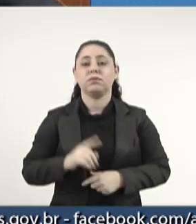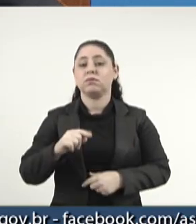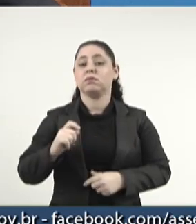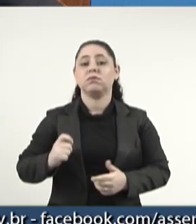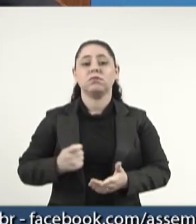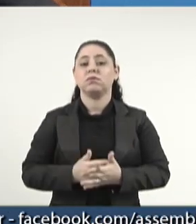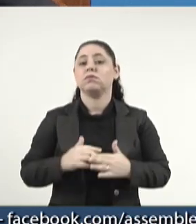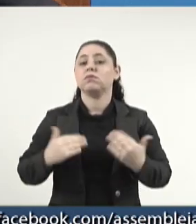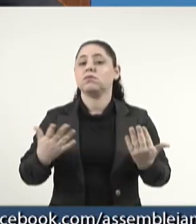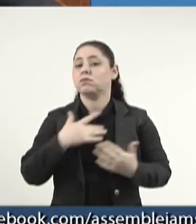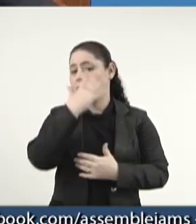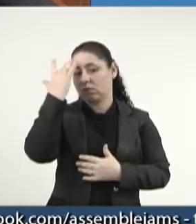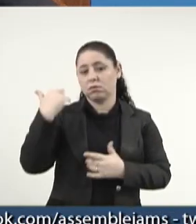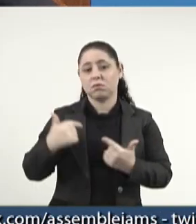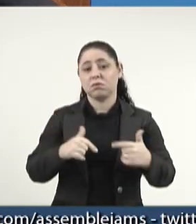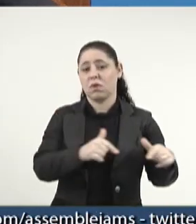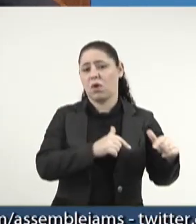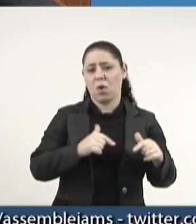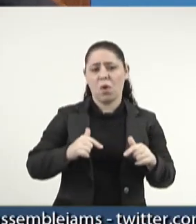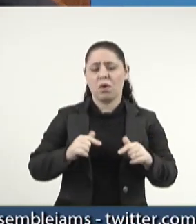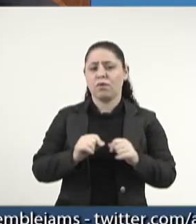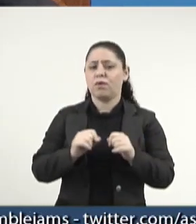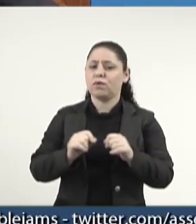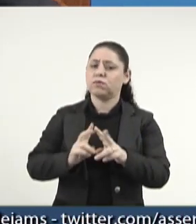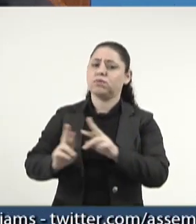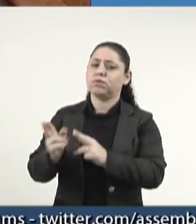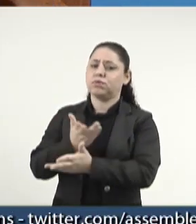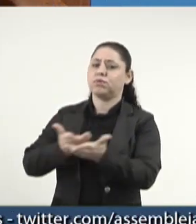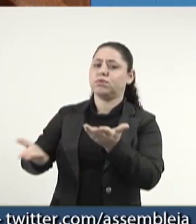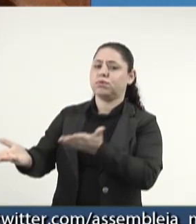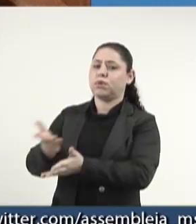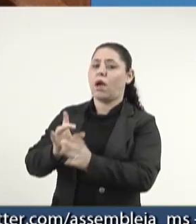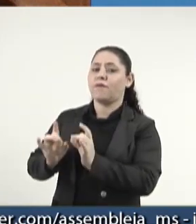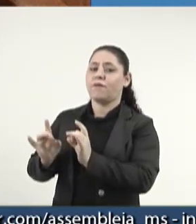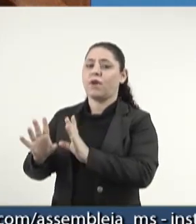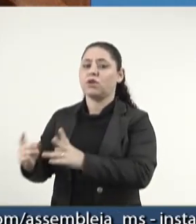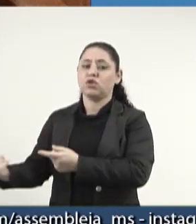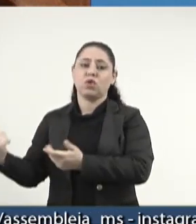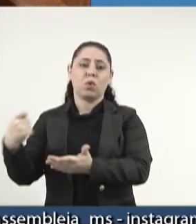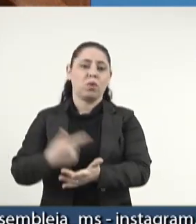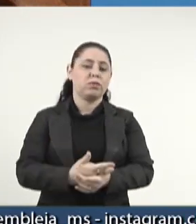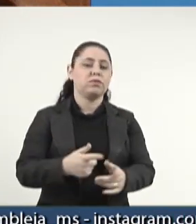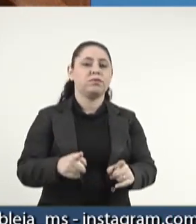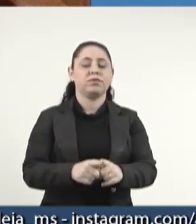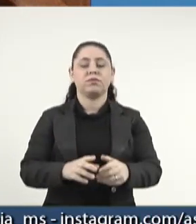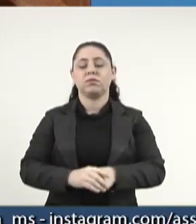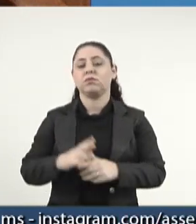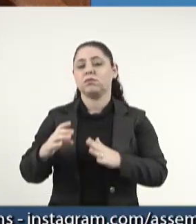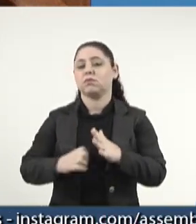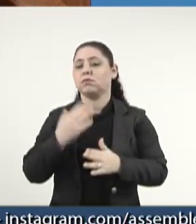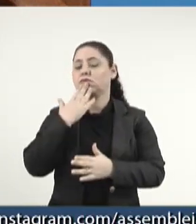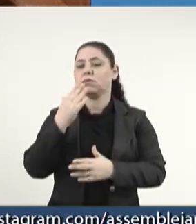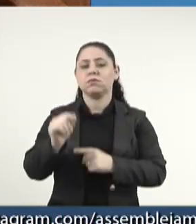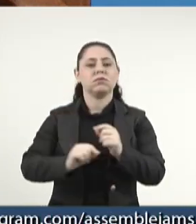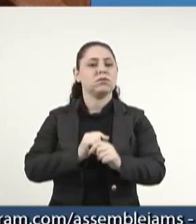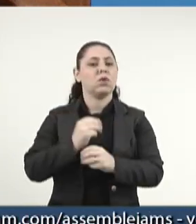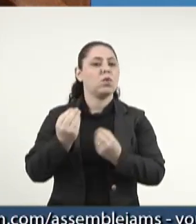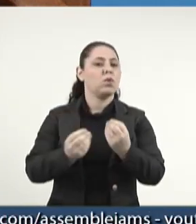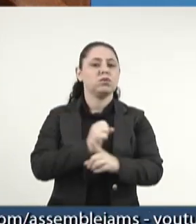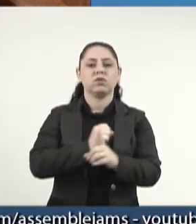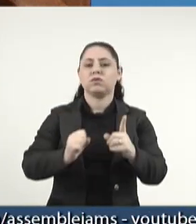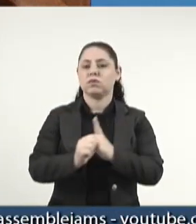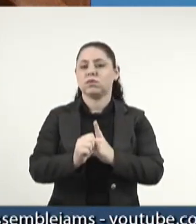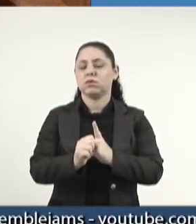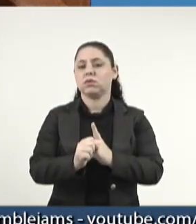se paga quando a pessoa trabalha, quando a pessoa promove uma intermediação. Ali as empresas reivindicam, como se sociedade de fato